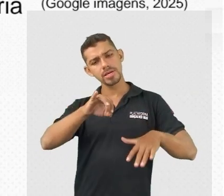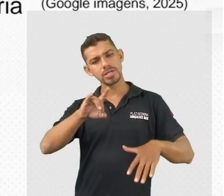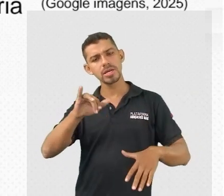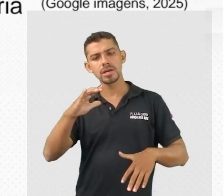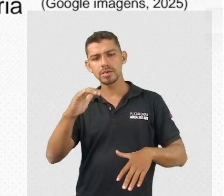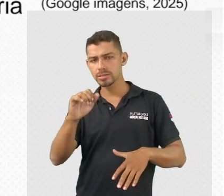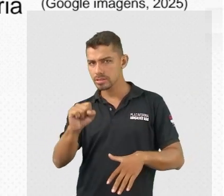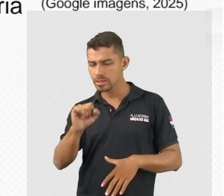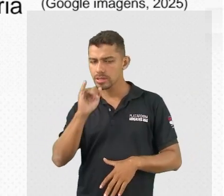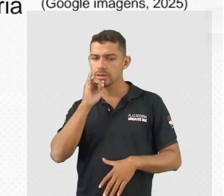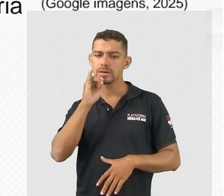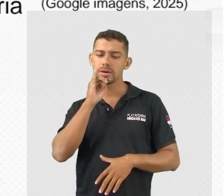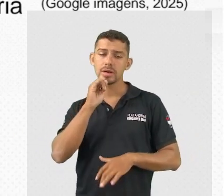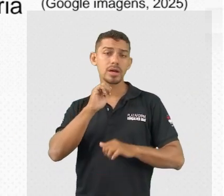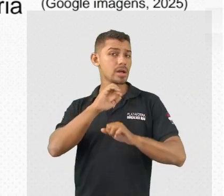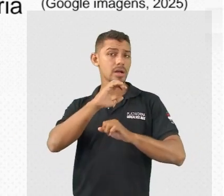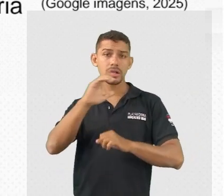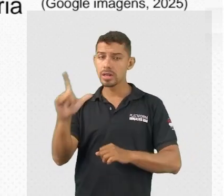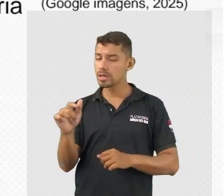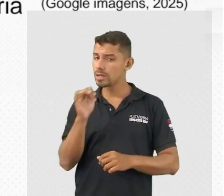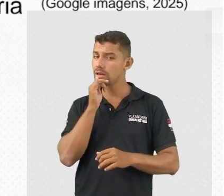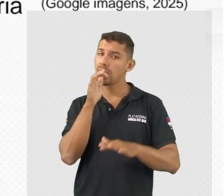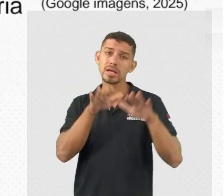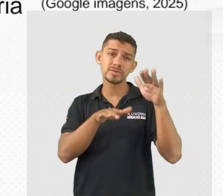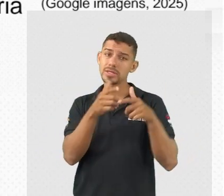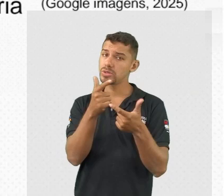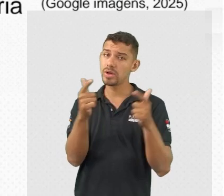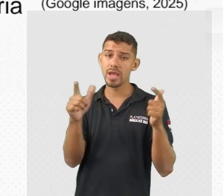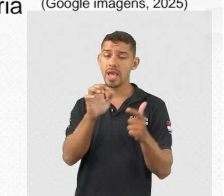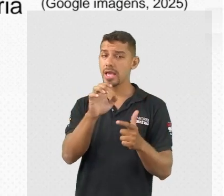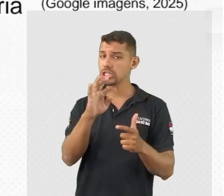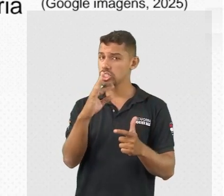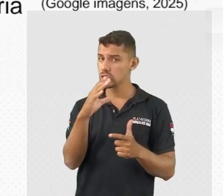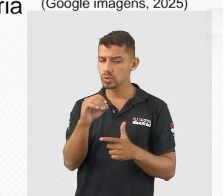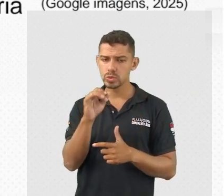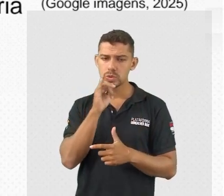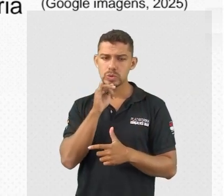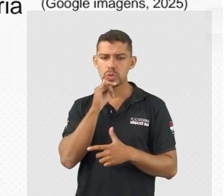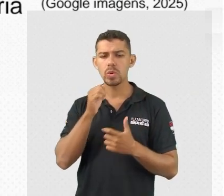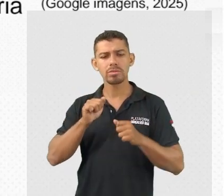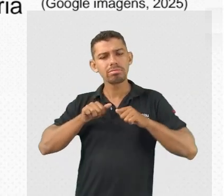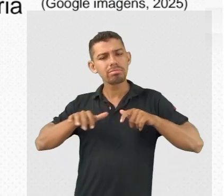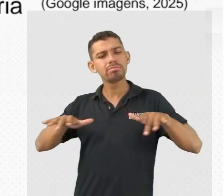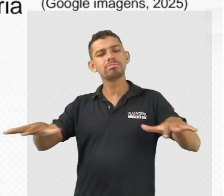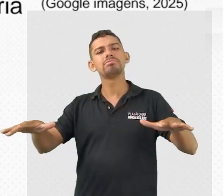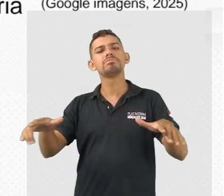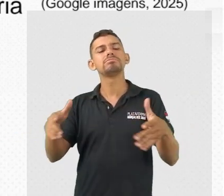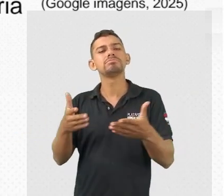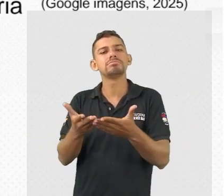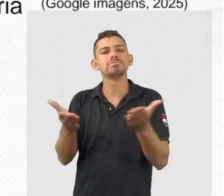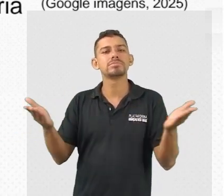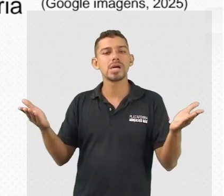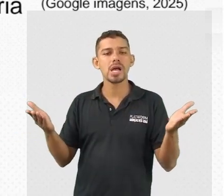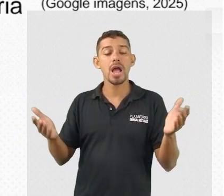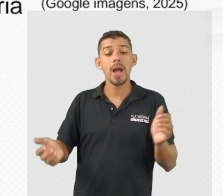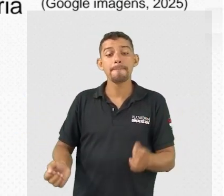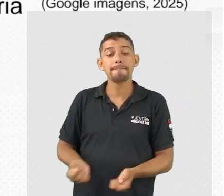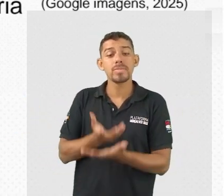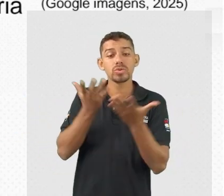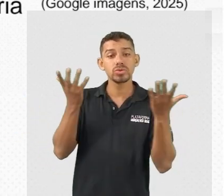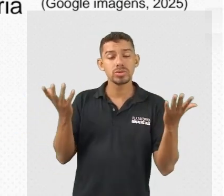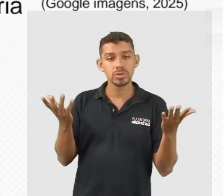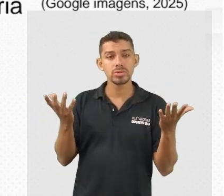com, claro, às vezes sem um filtro ético devido, gerando aí, né, a produção